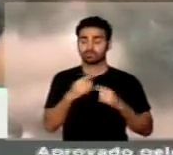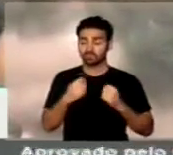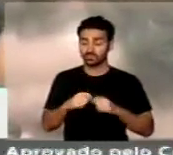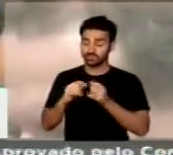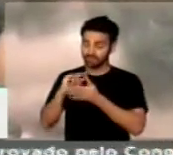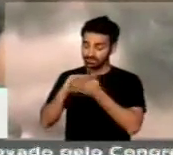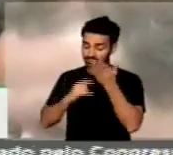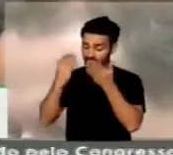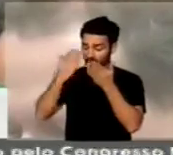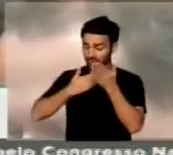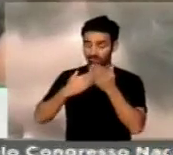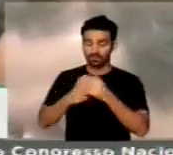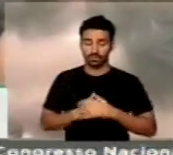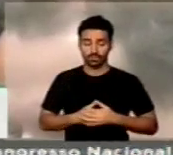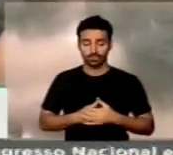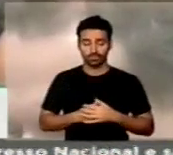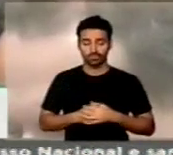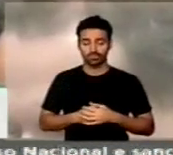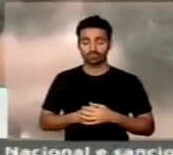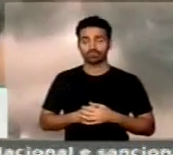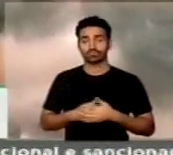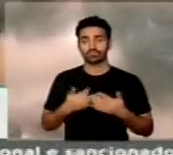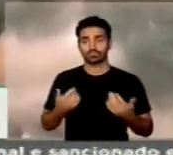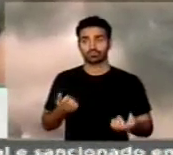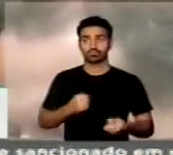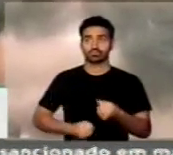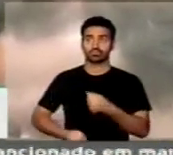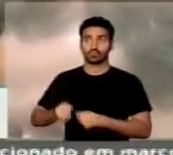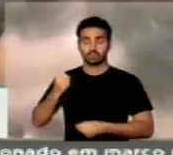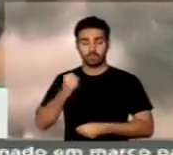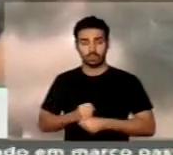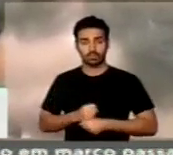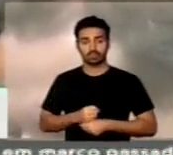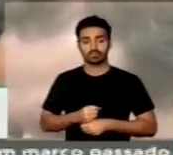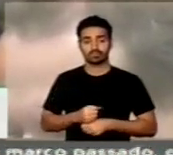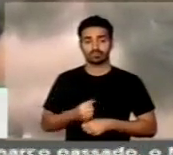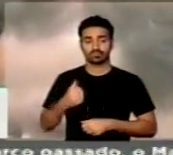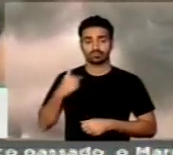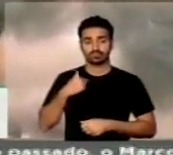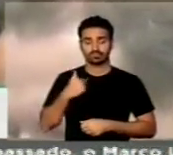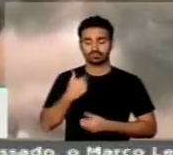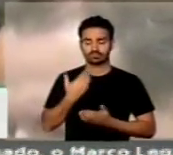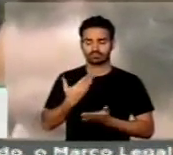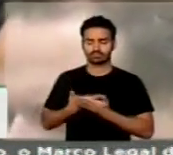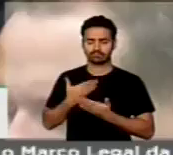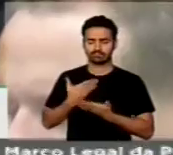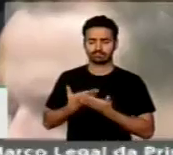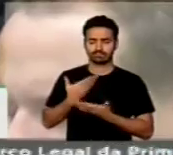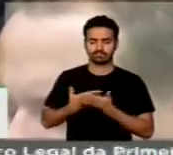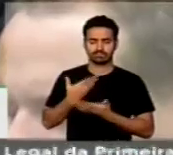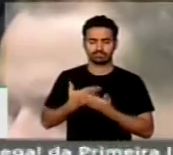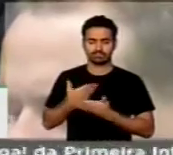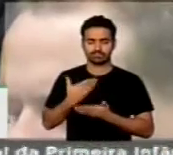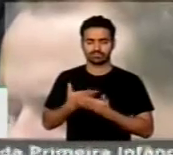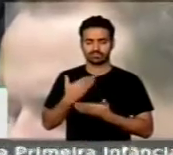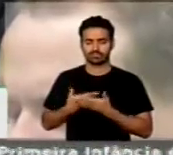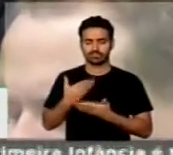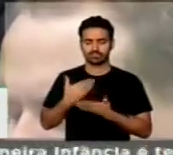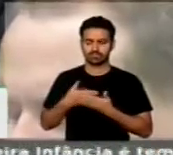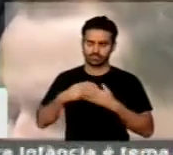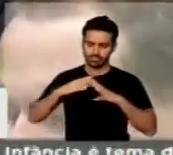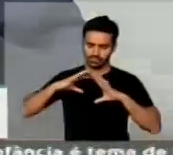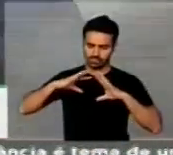elementos. Ao longo do ano passado, eu me debrucei sobre os autos da Operação Lava